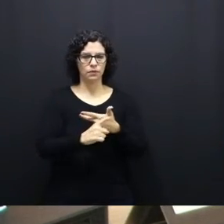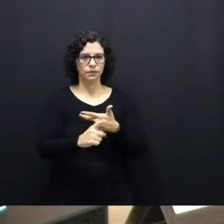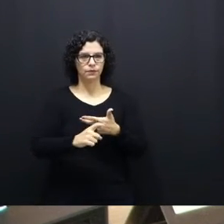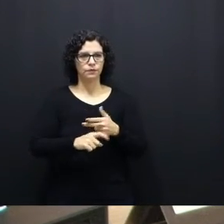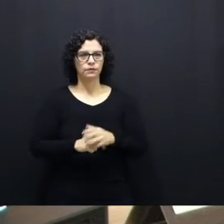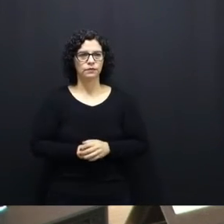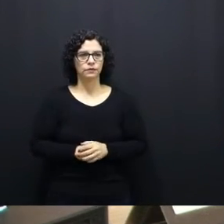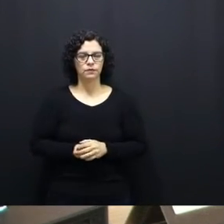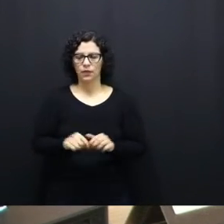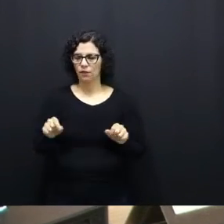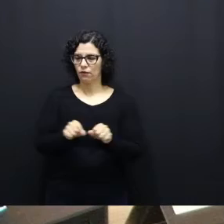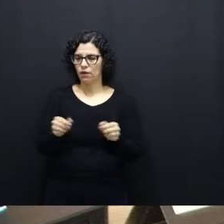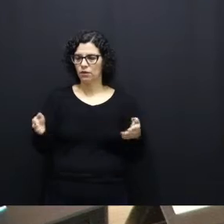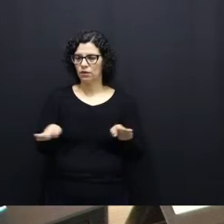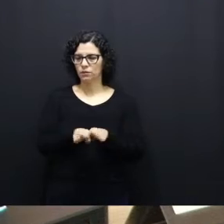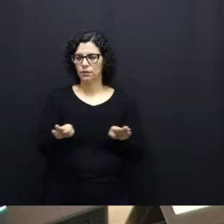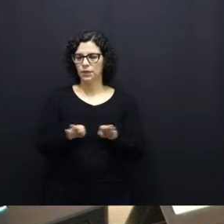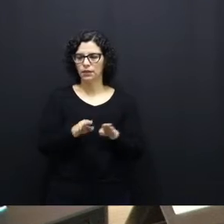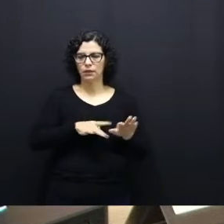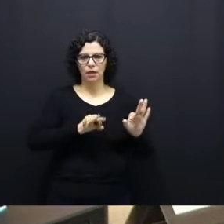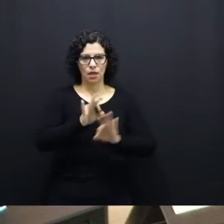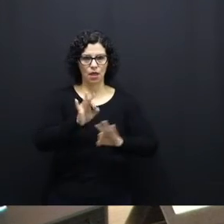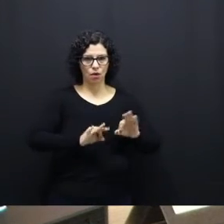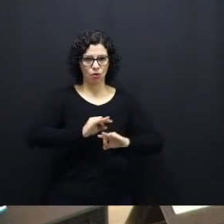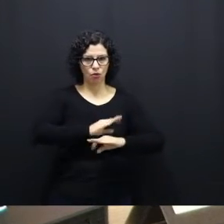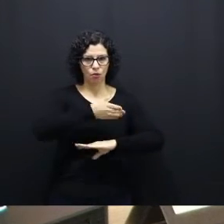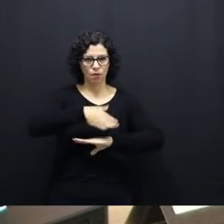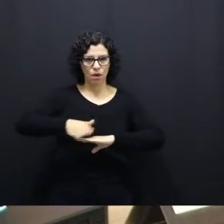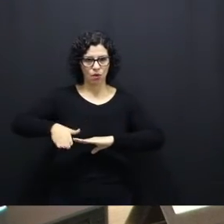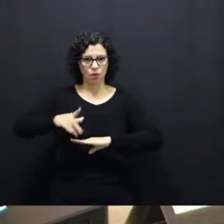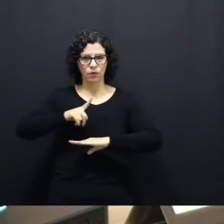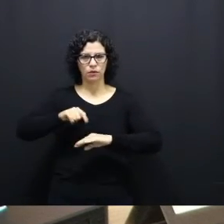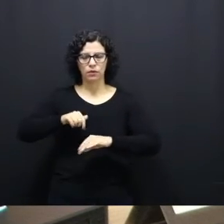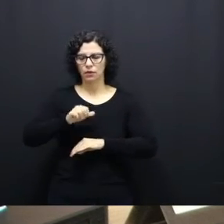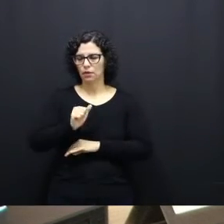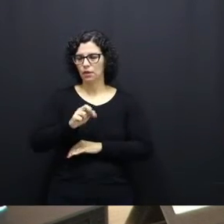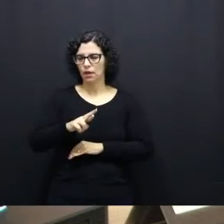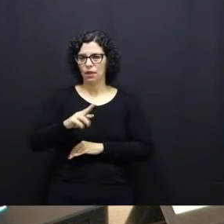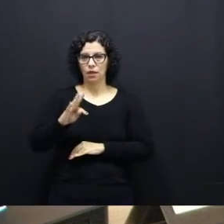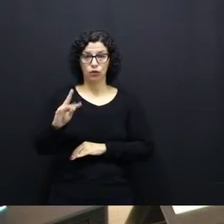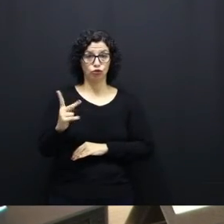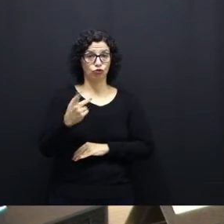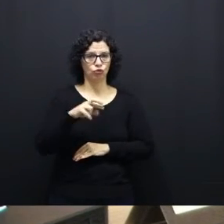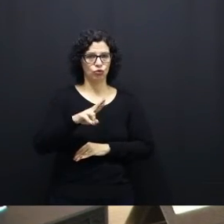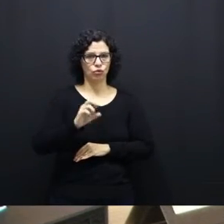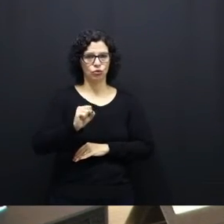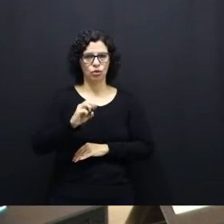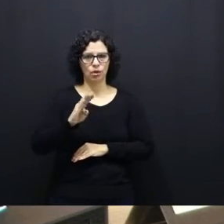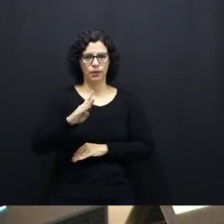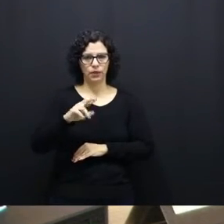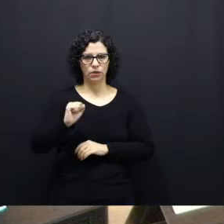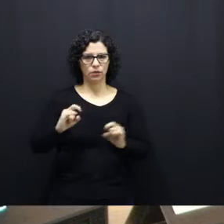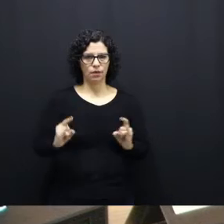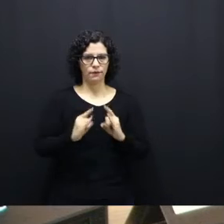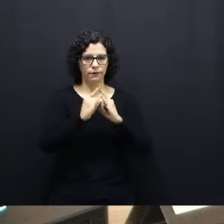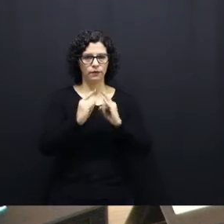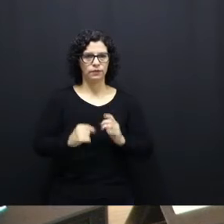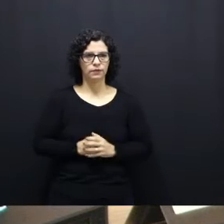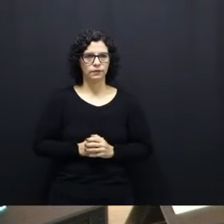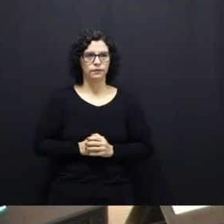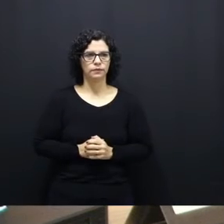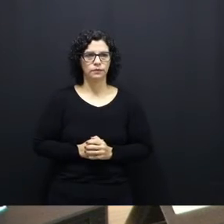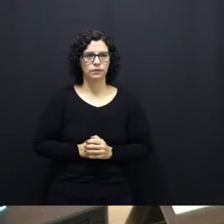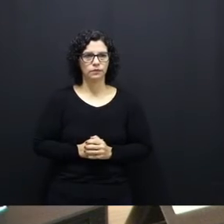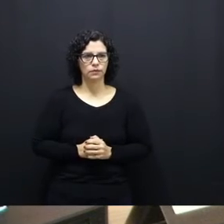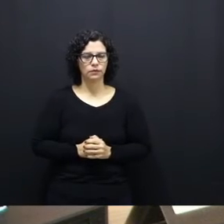poder executivo que seja feito o serviço de tapa-buraco por toda extensão da Rua Artur Furtado Sobrinho bairro Afonso Pena